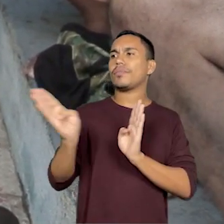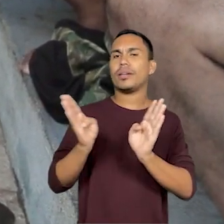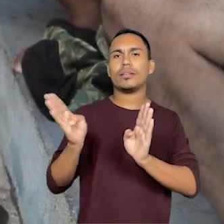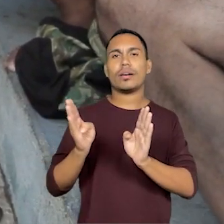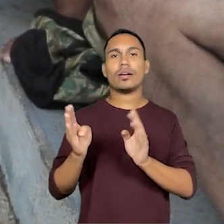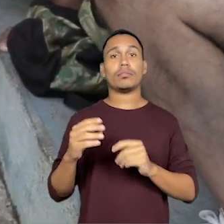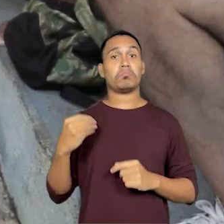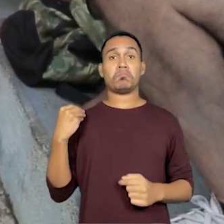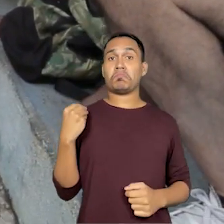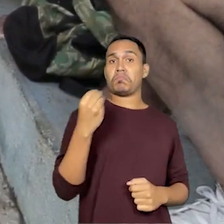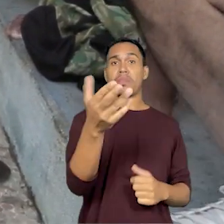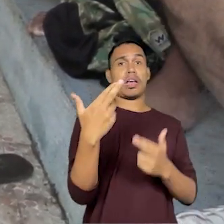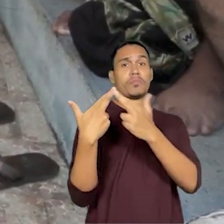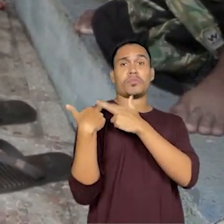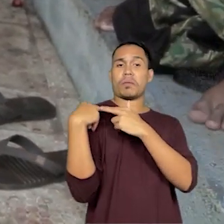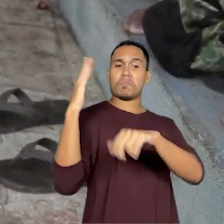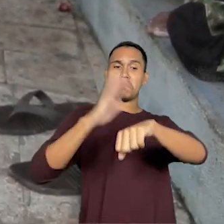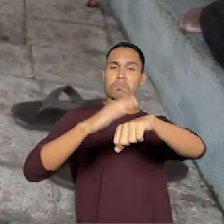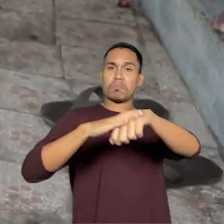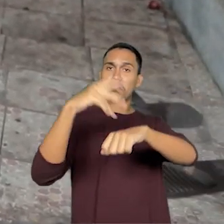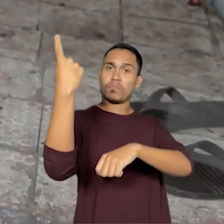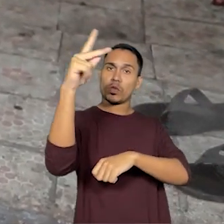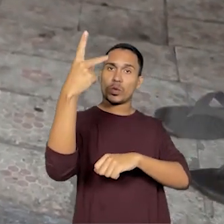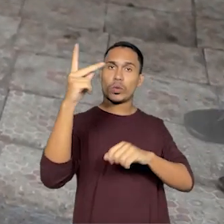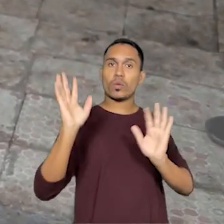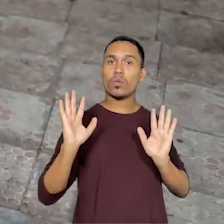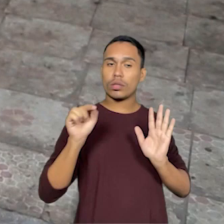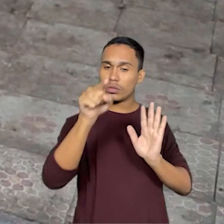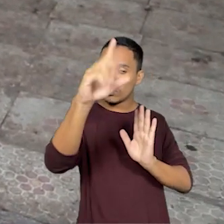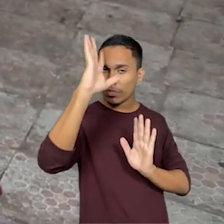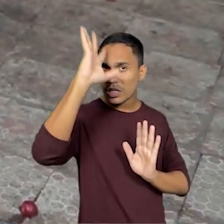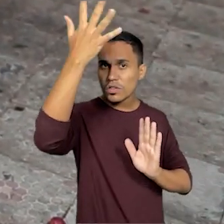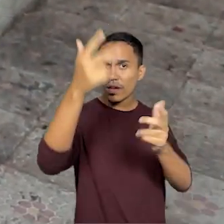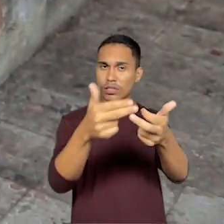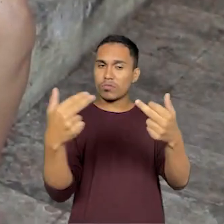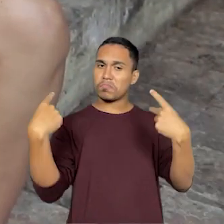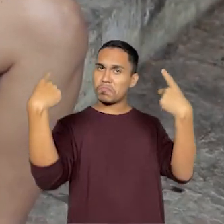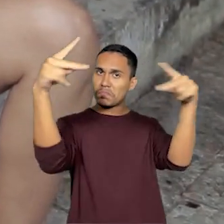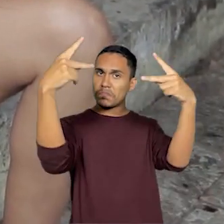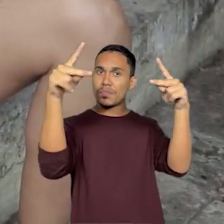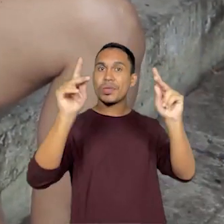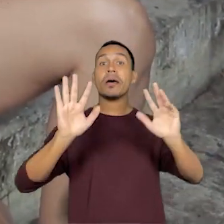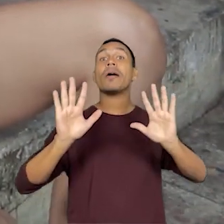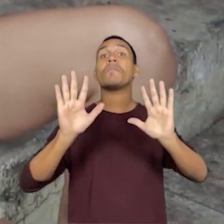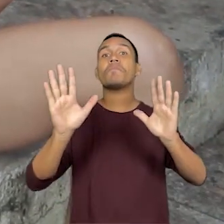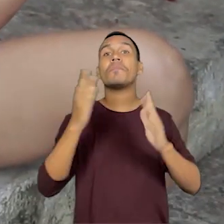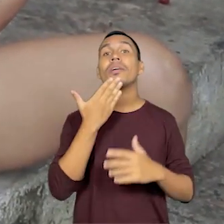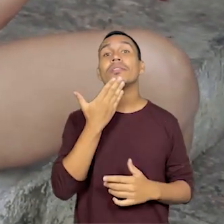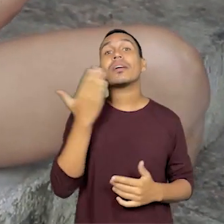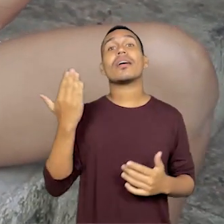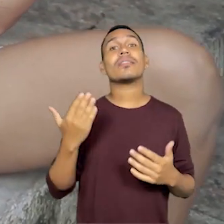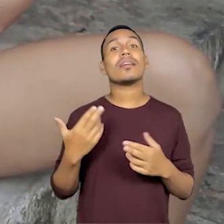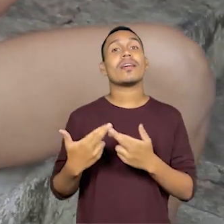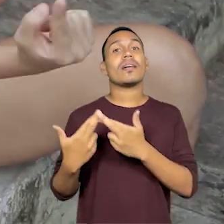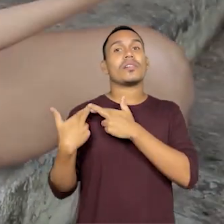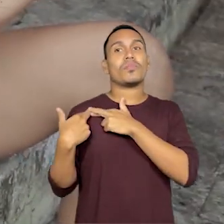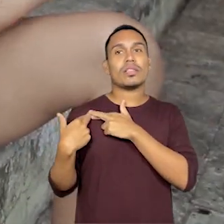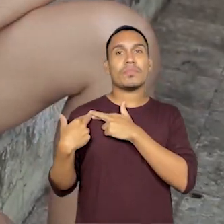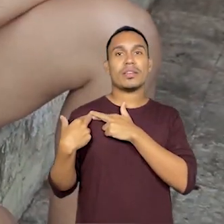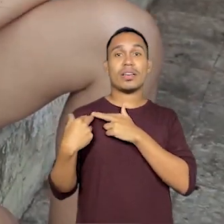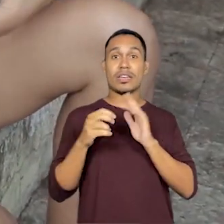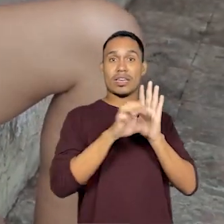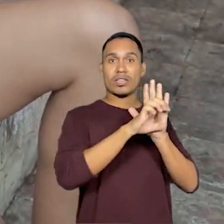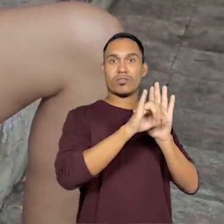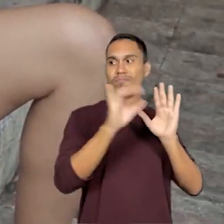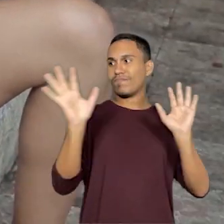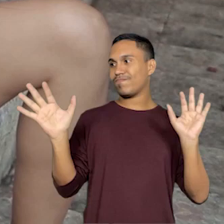pra cima da gente a responsa de acessibilizar as coisas. Só que cadê a responsabilidade que faz ela sair da casa dela e chegar